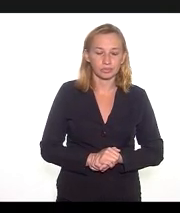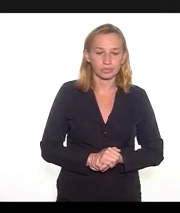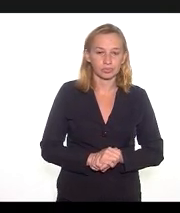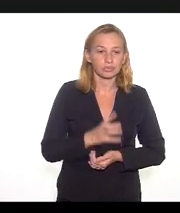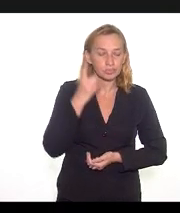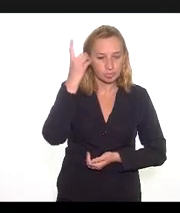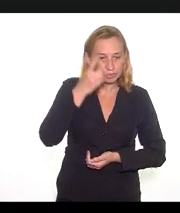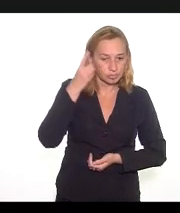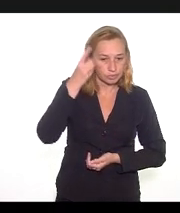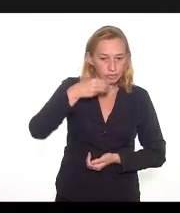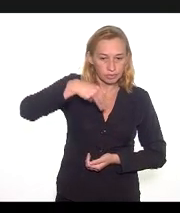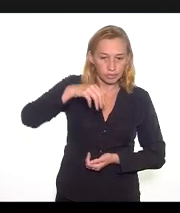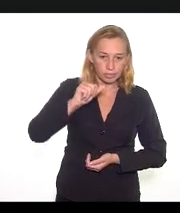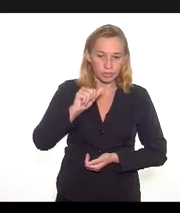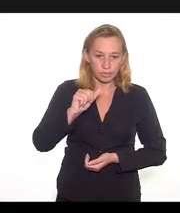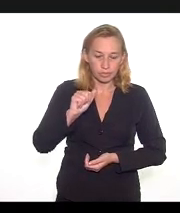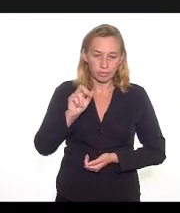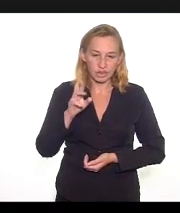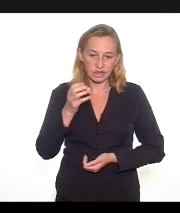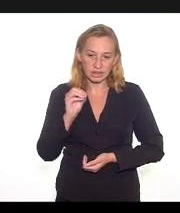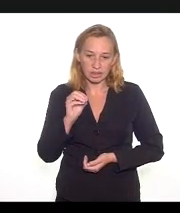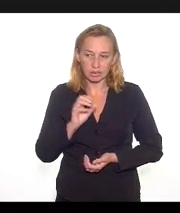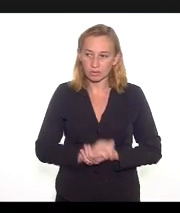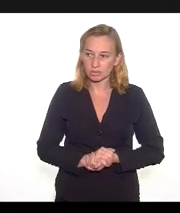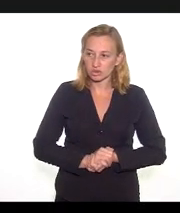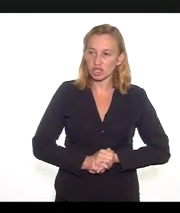Deputado Marcelo Seu Dino.